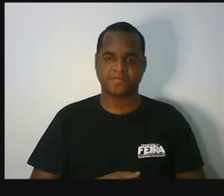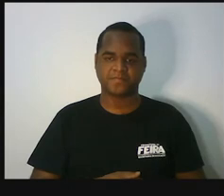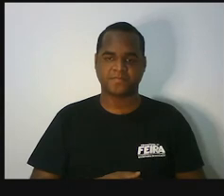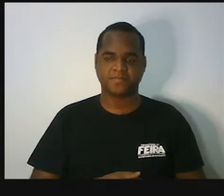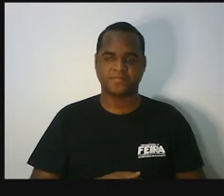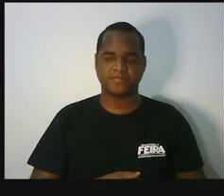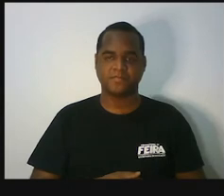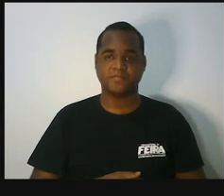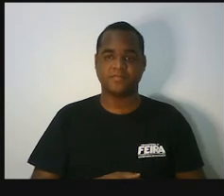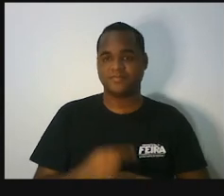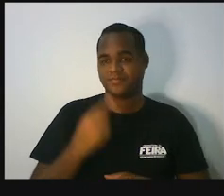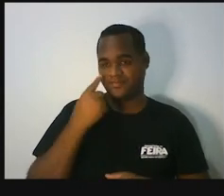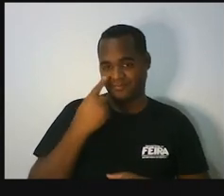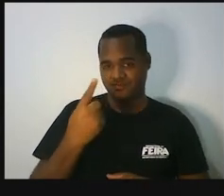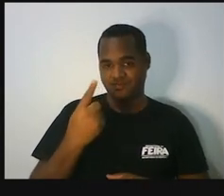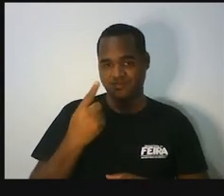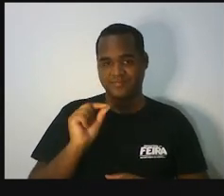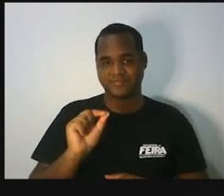Olha só.